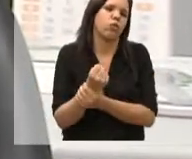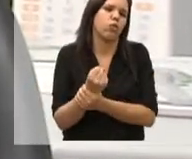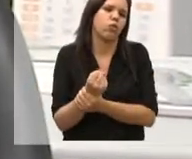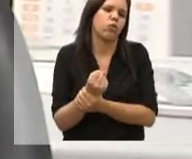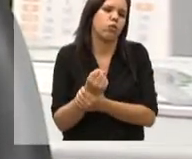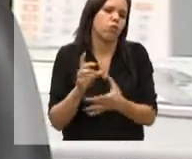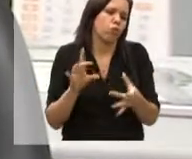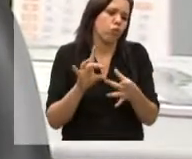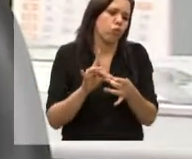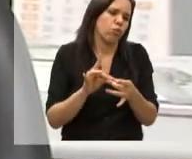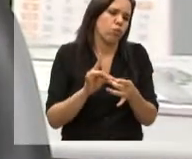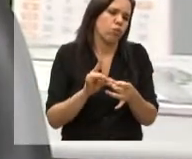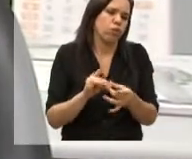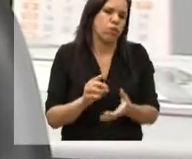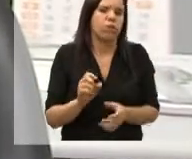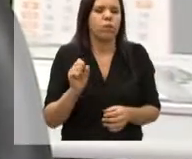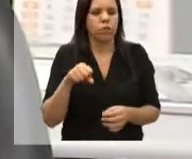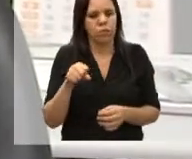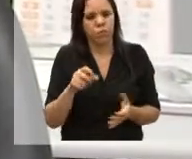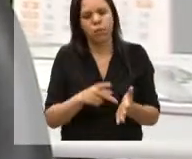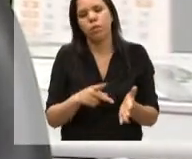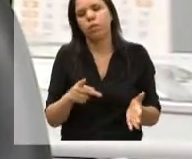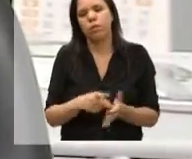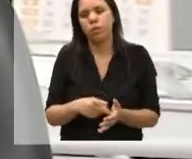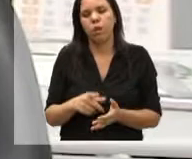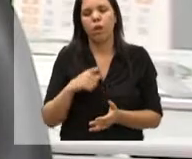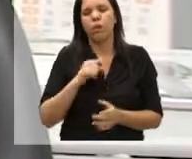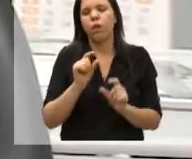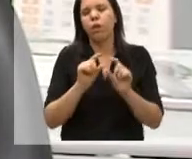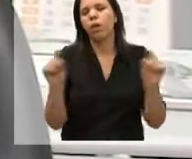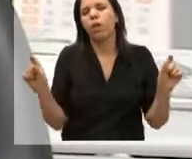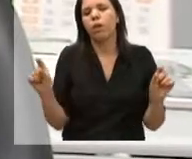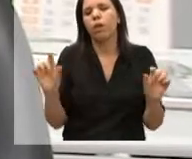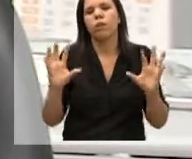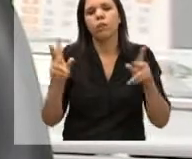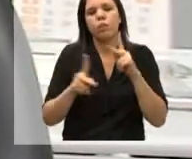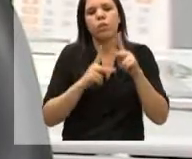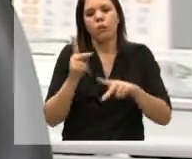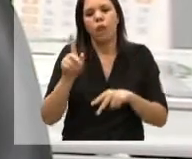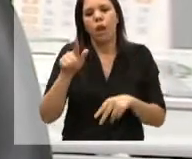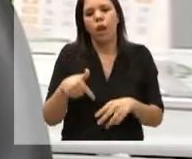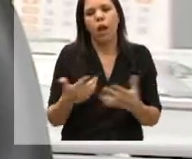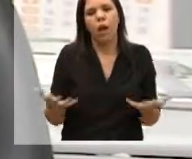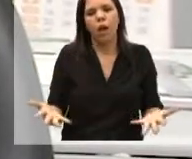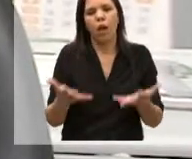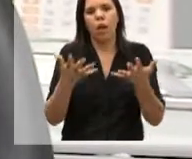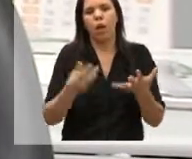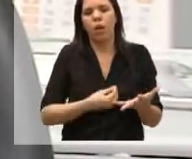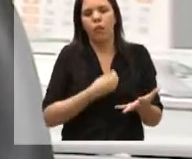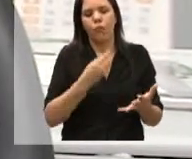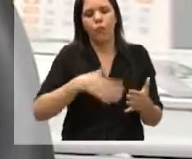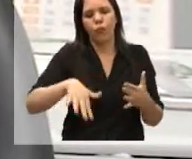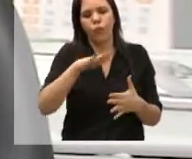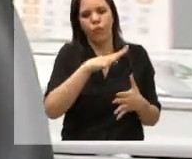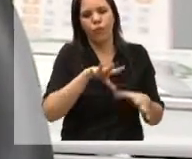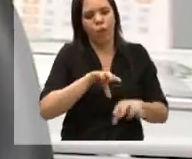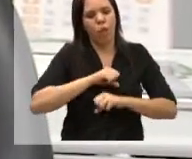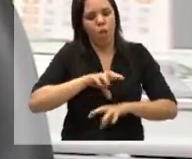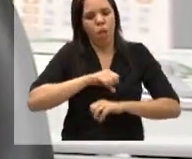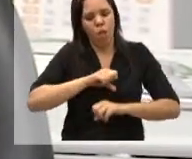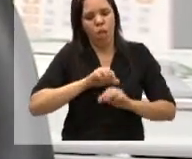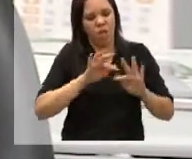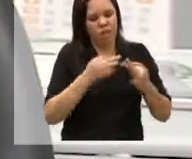está ligada à outra? Não há dúvida nenhuma. Tem um ditado que diz assim, toda pessoa é fruto do meio que ela vive. Se ela vive numa